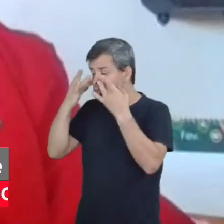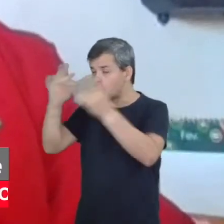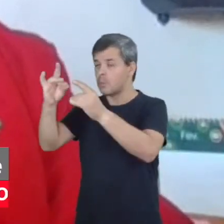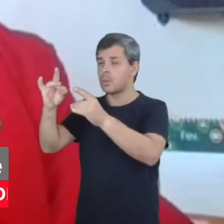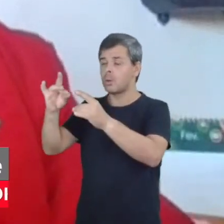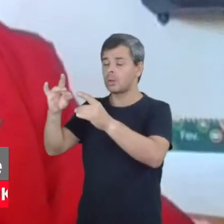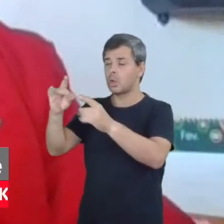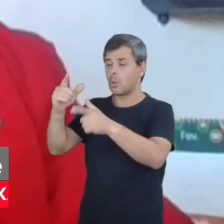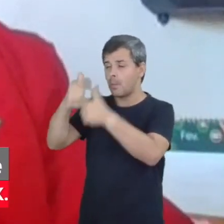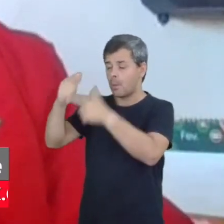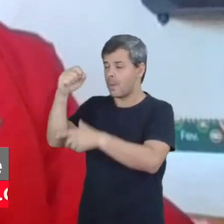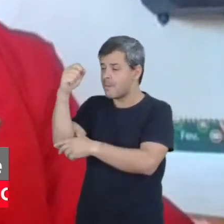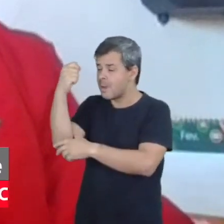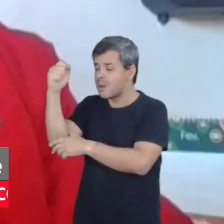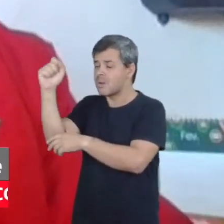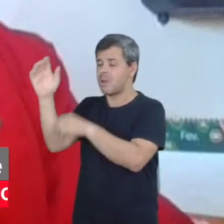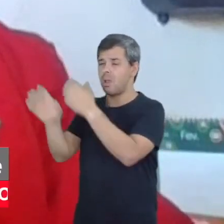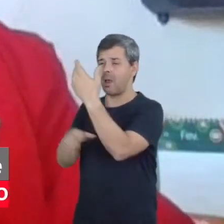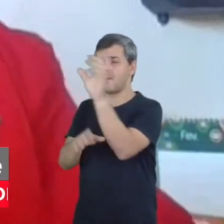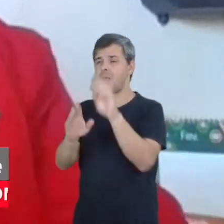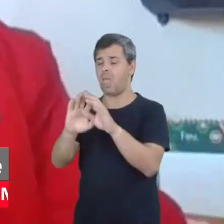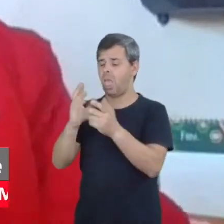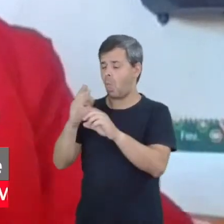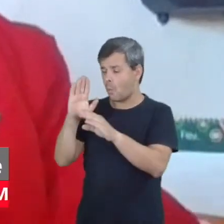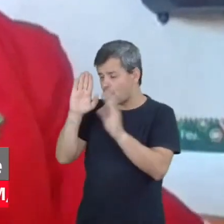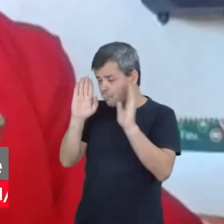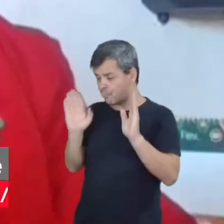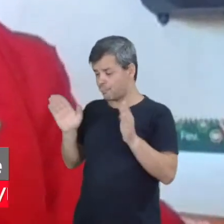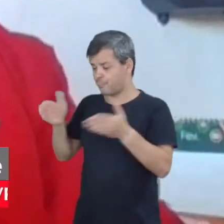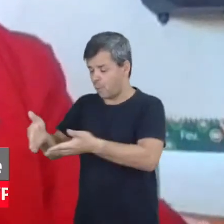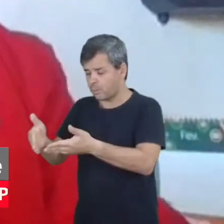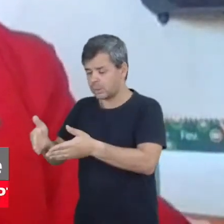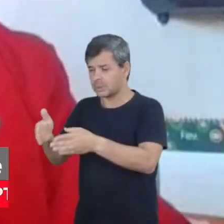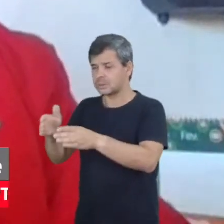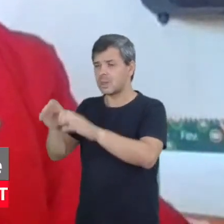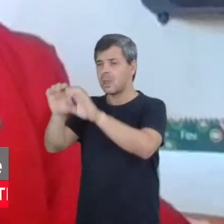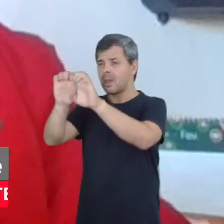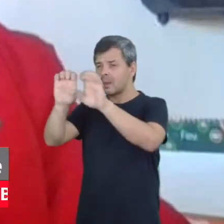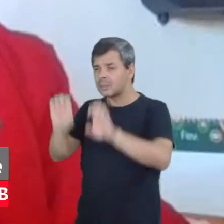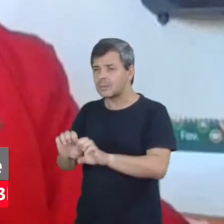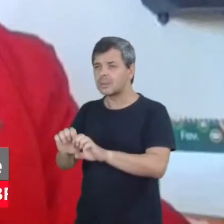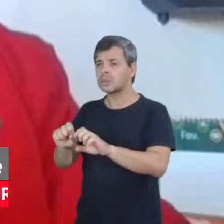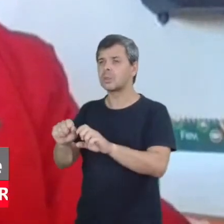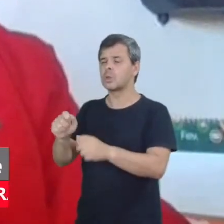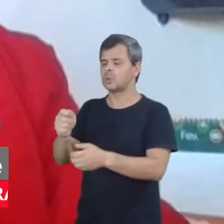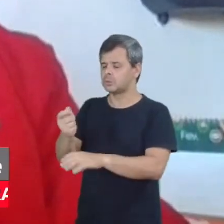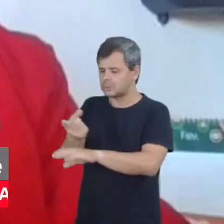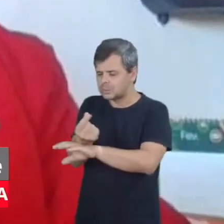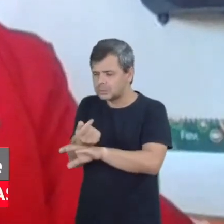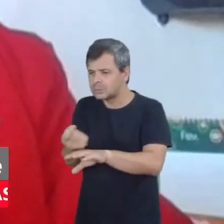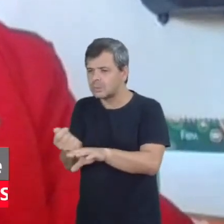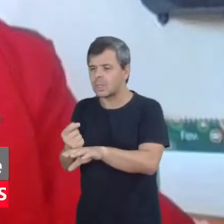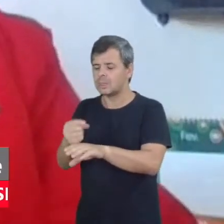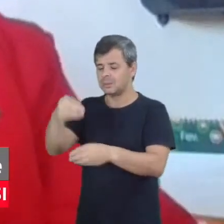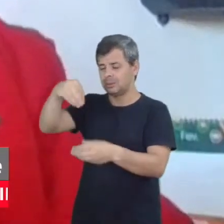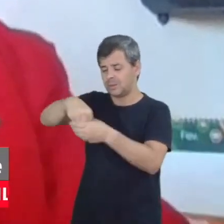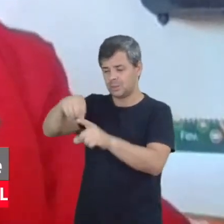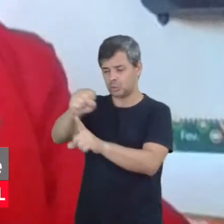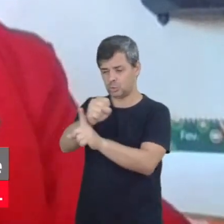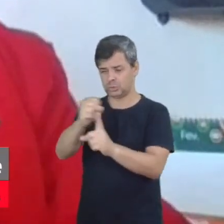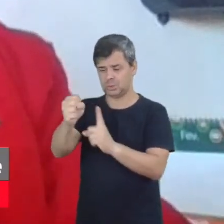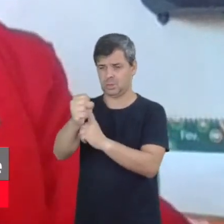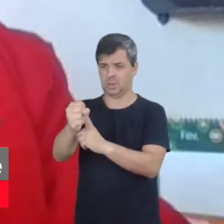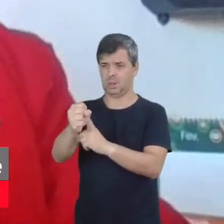crise ambiental ela é um dos pilares dessa crise estrutural do sistema capitalista em nossa sociedade. Agora, nós